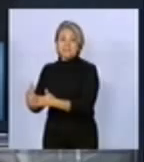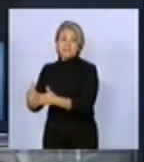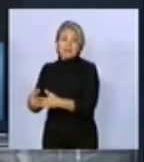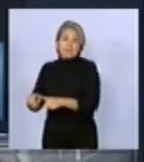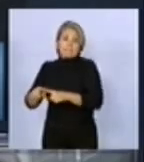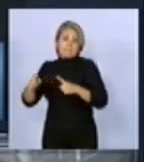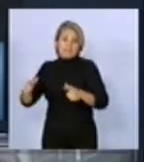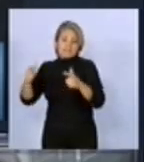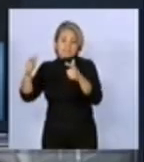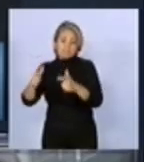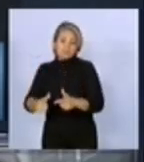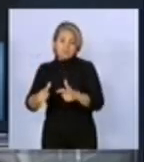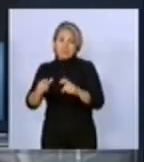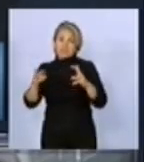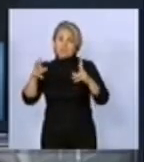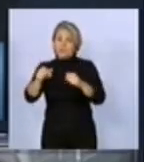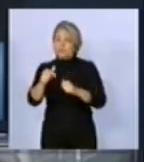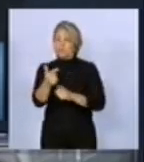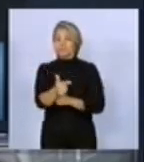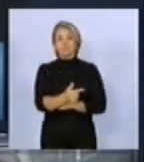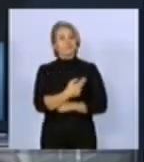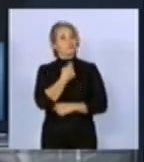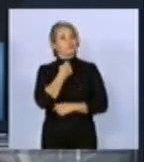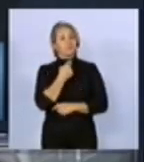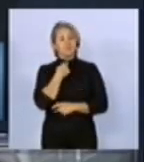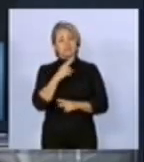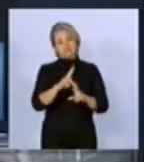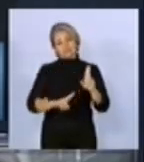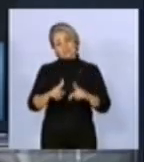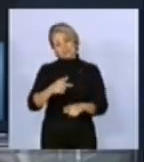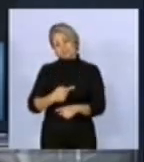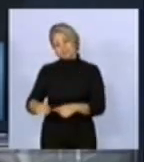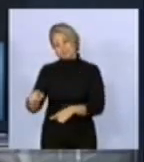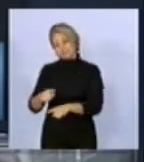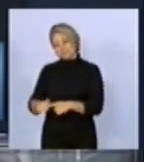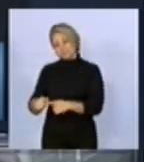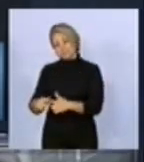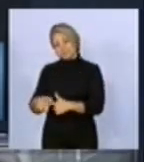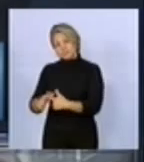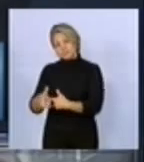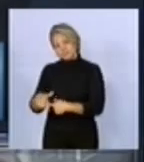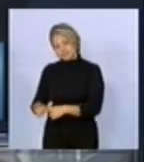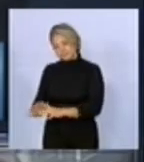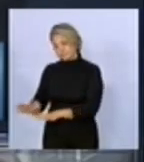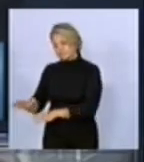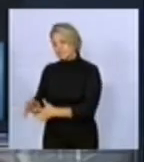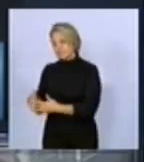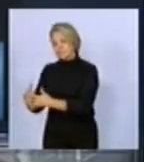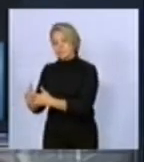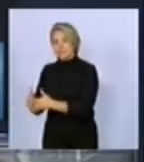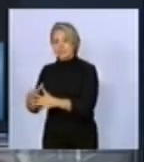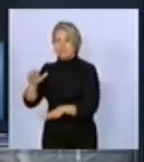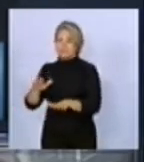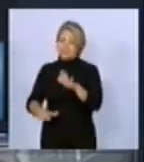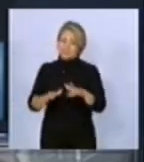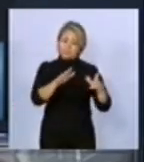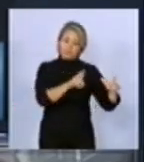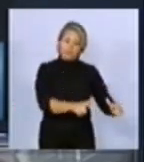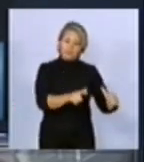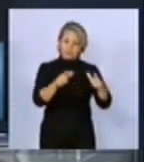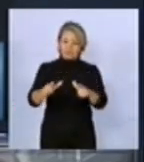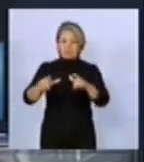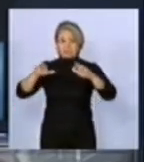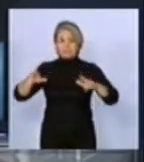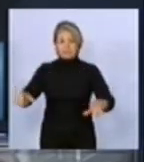todas as áreas são passíveis de mecanização variando o motivo de local para local nessas